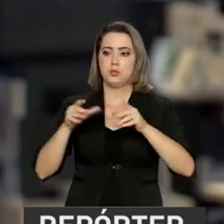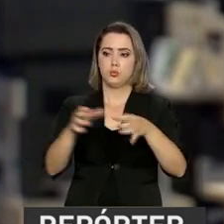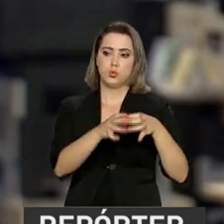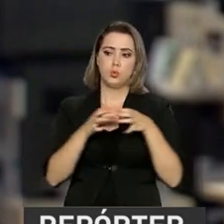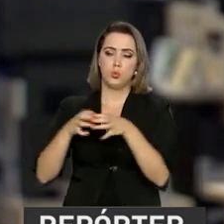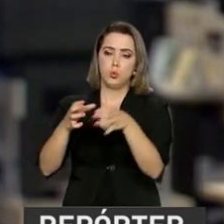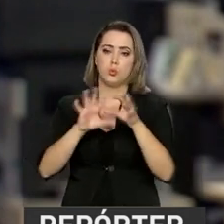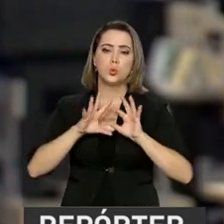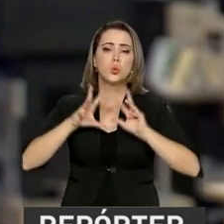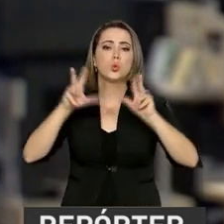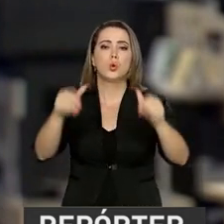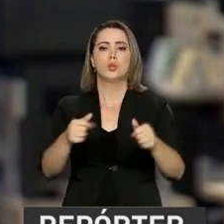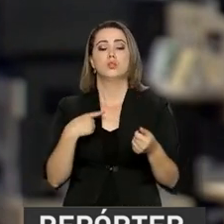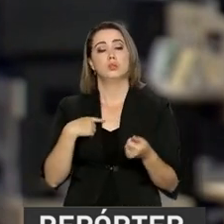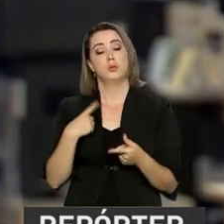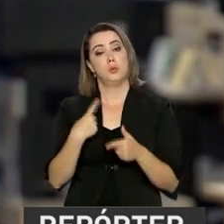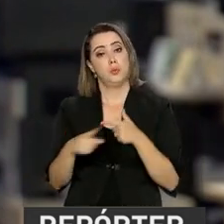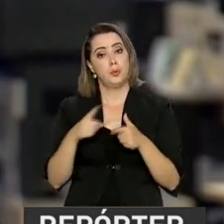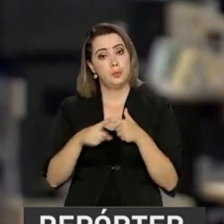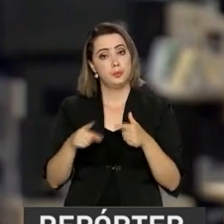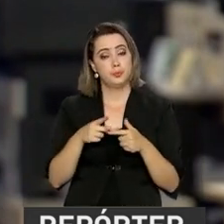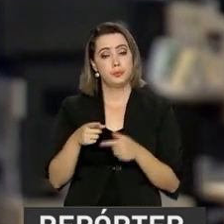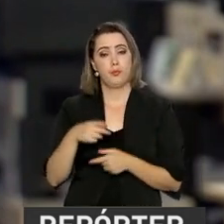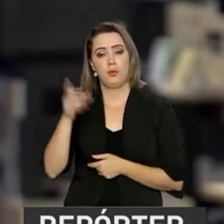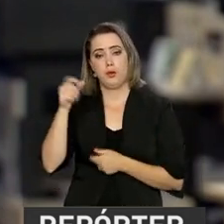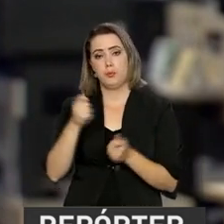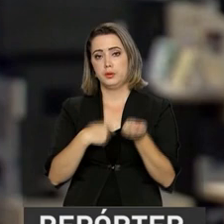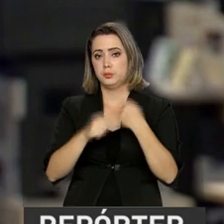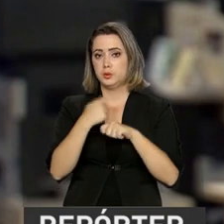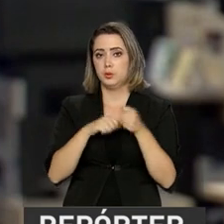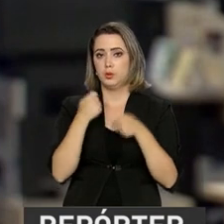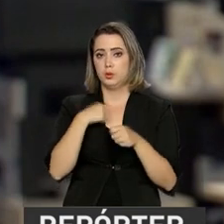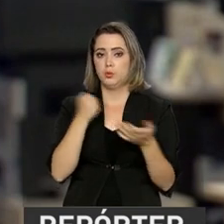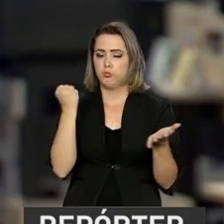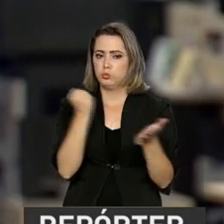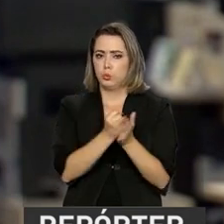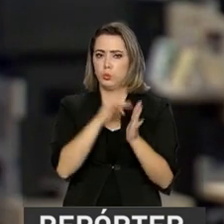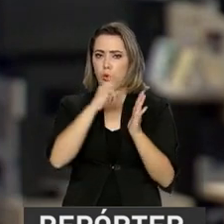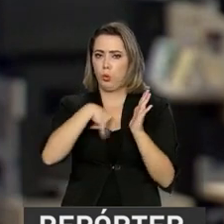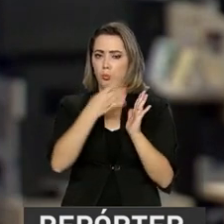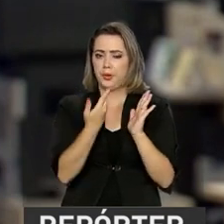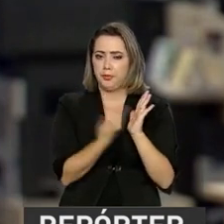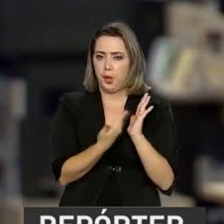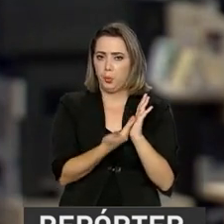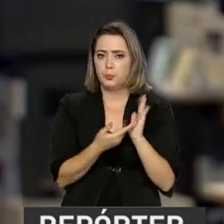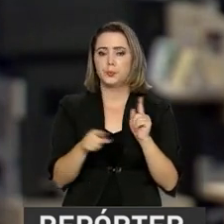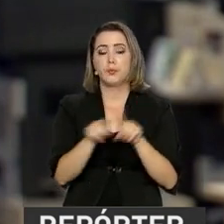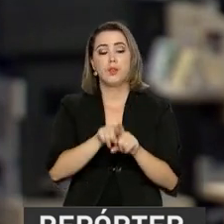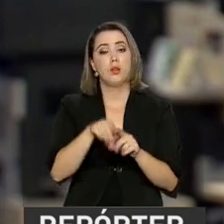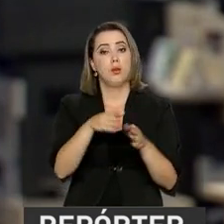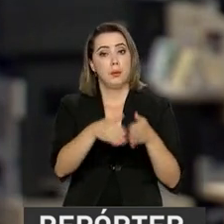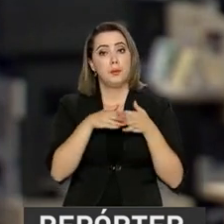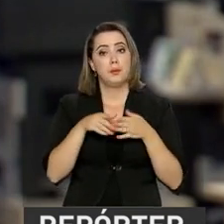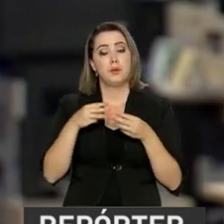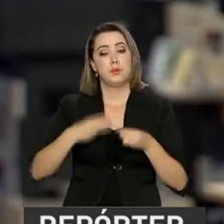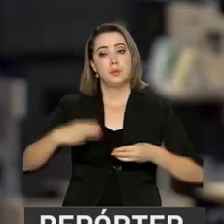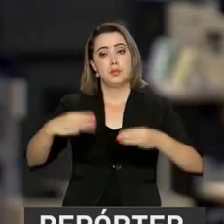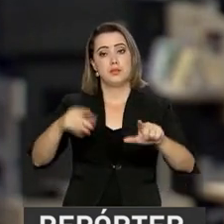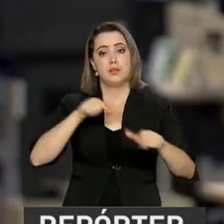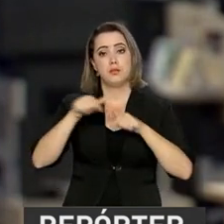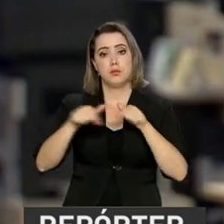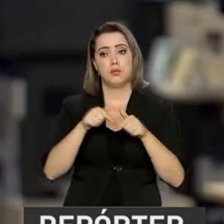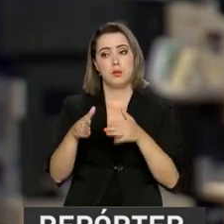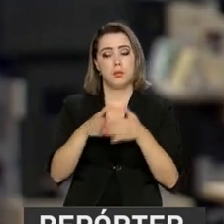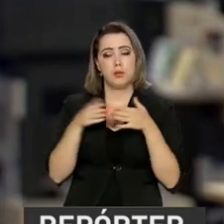desde que estejam passando por dificuldades financeiras comprovadas a Adesão pode ser solicitada ao Ministério do Trabalho